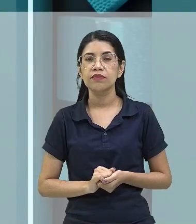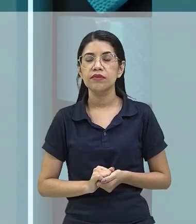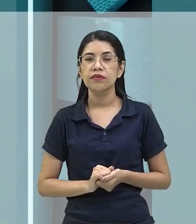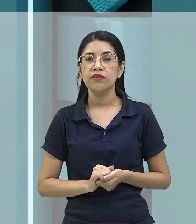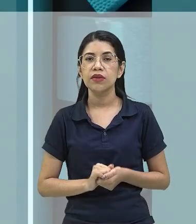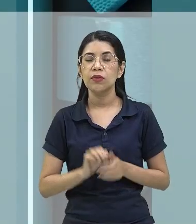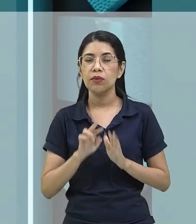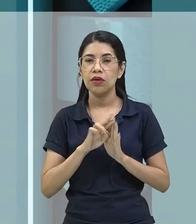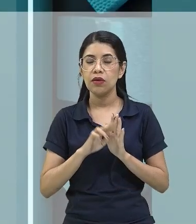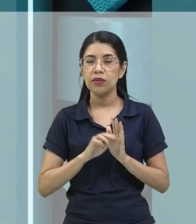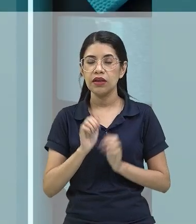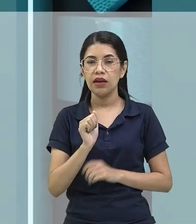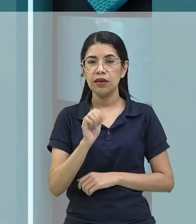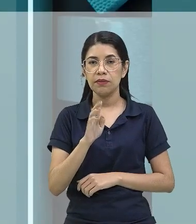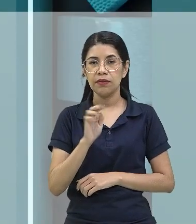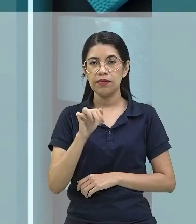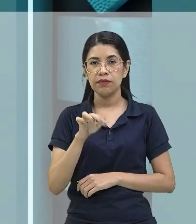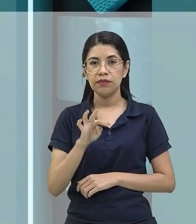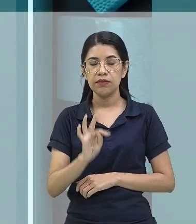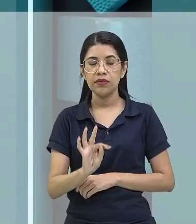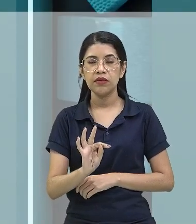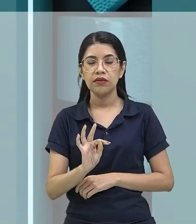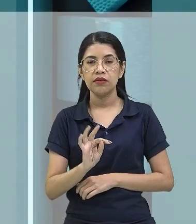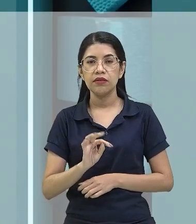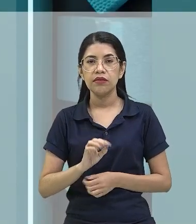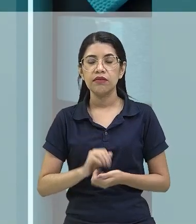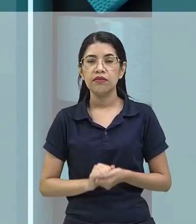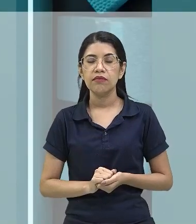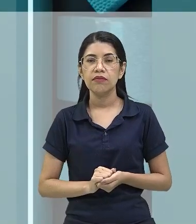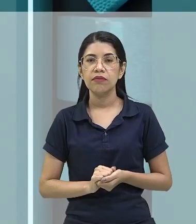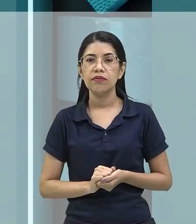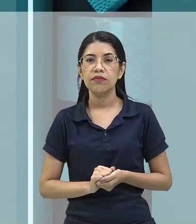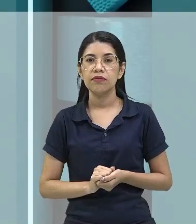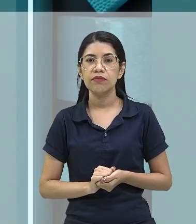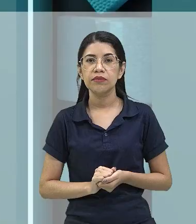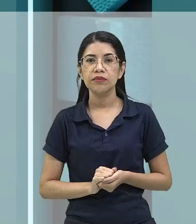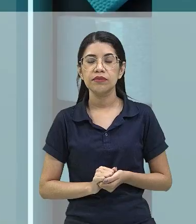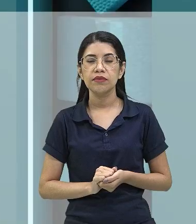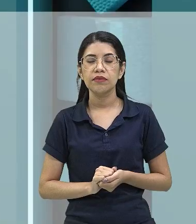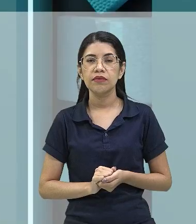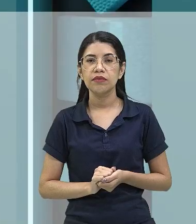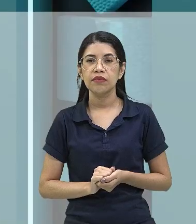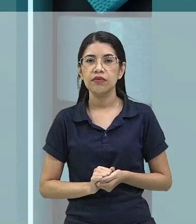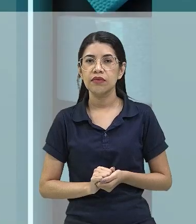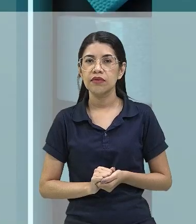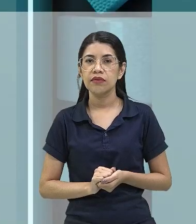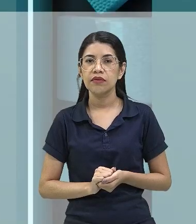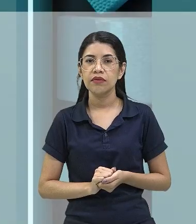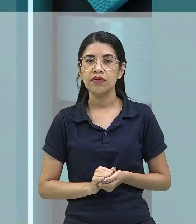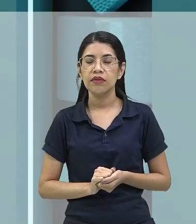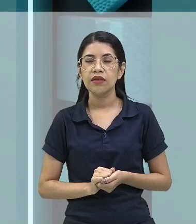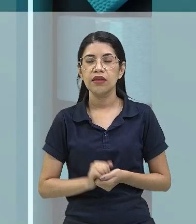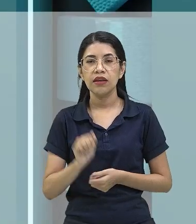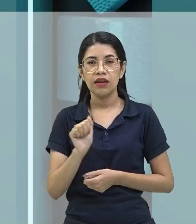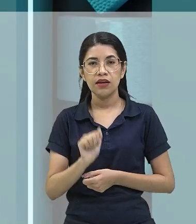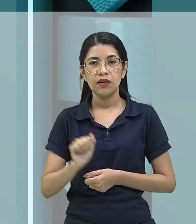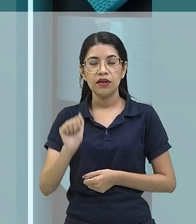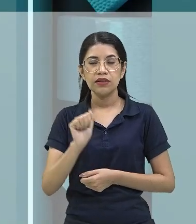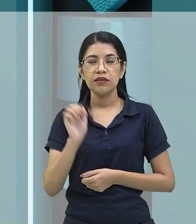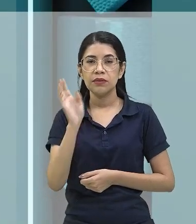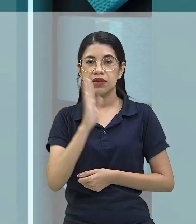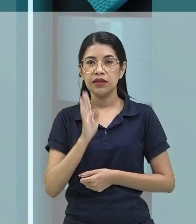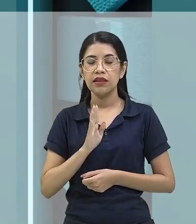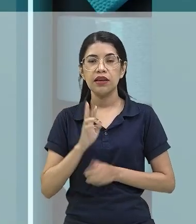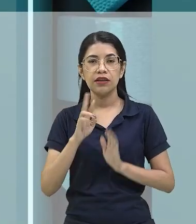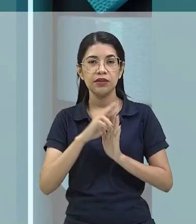né, que é a Organização Brasileira de Normas Técnicas, ela coloca lá